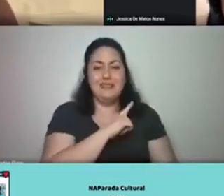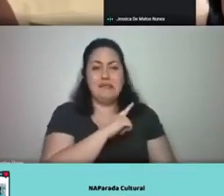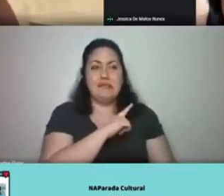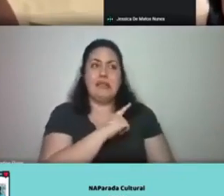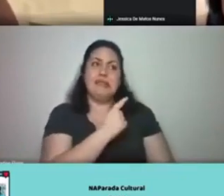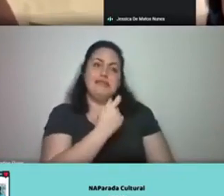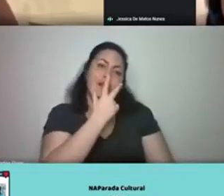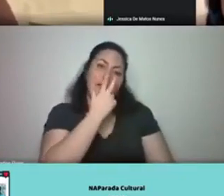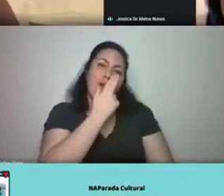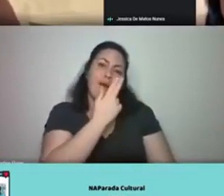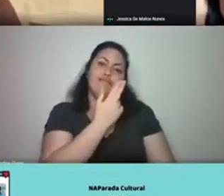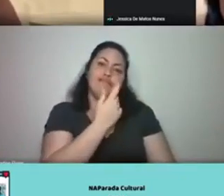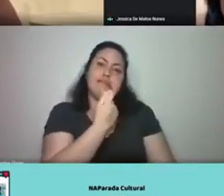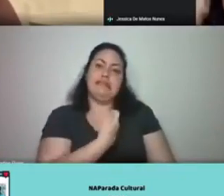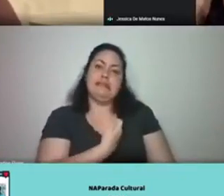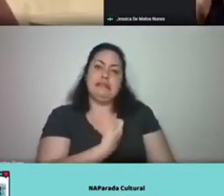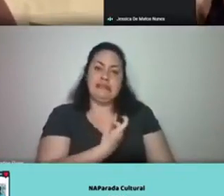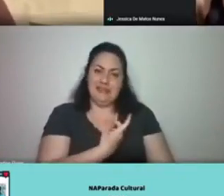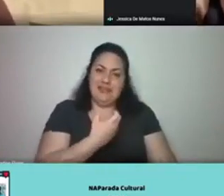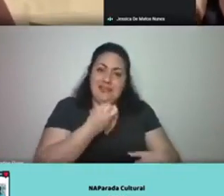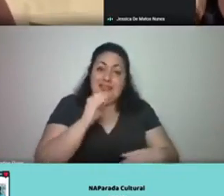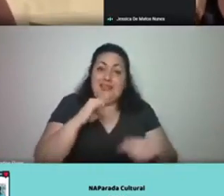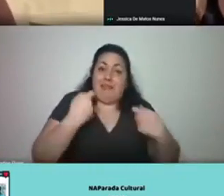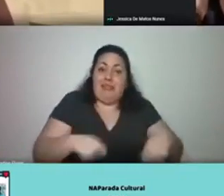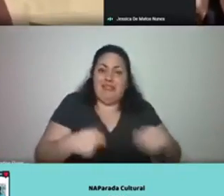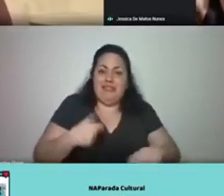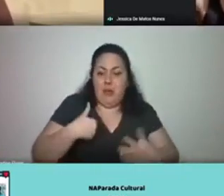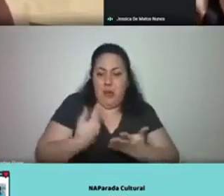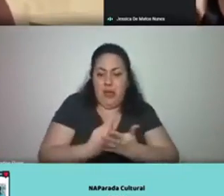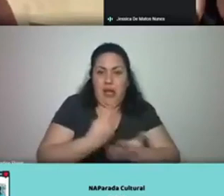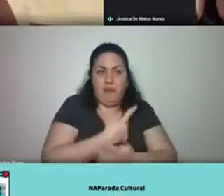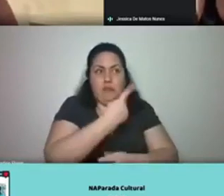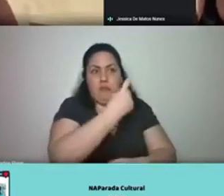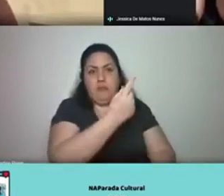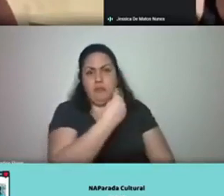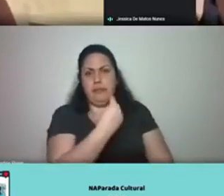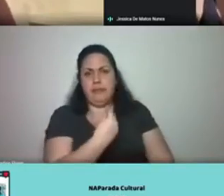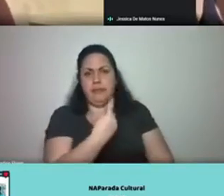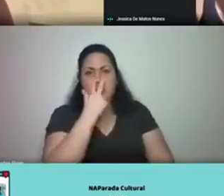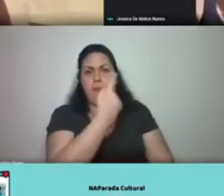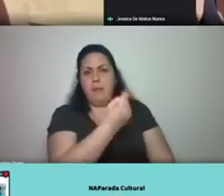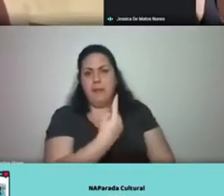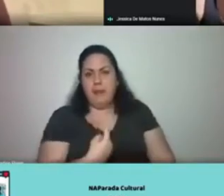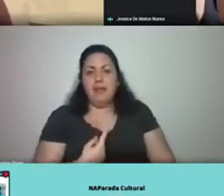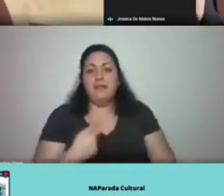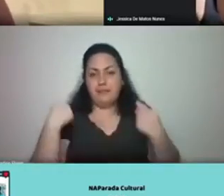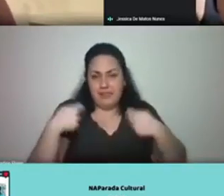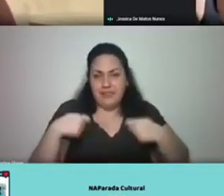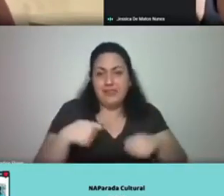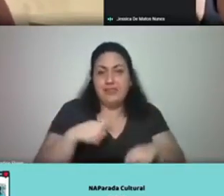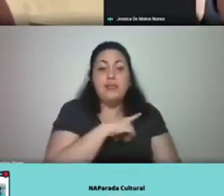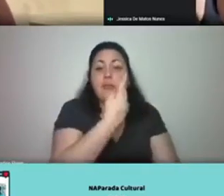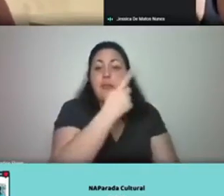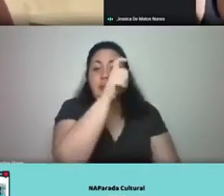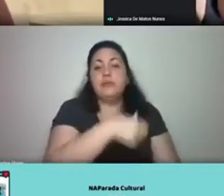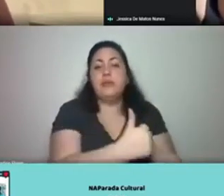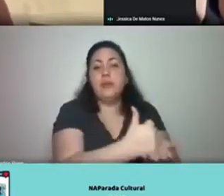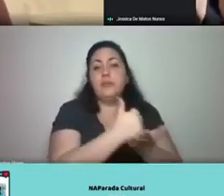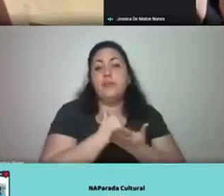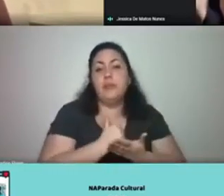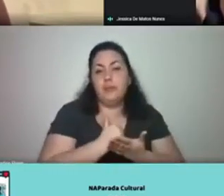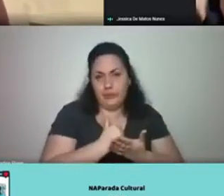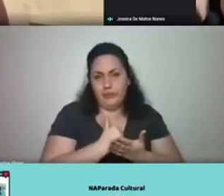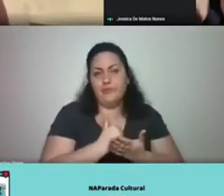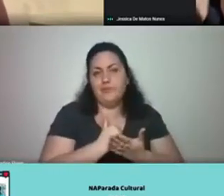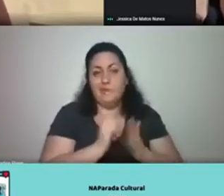precisar. Mas Exato. a gente precisa, né, de um apoio, assim, para nos ajudar nessa hora,